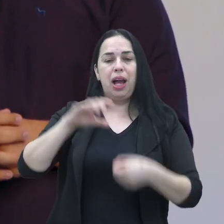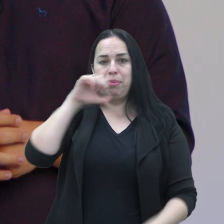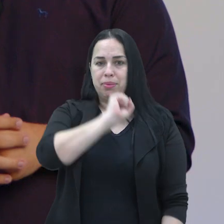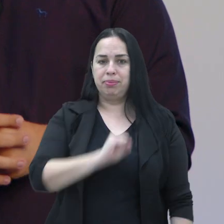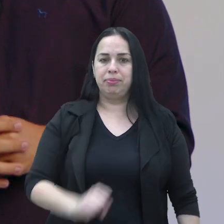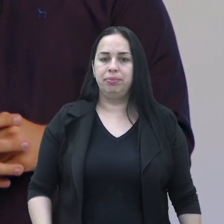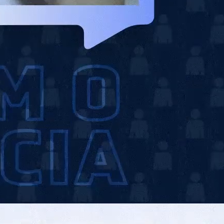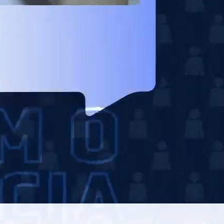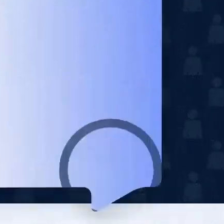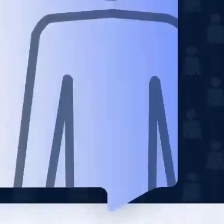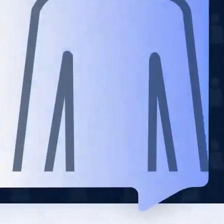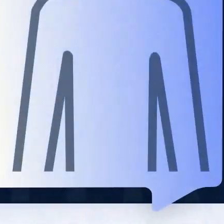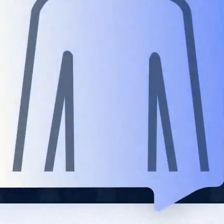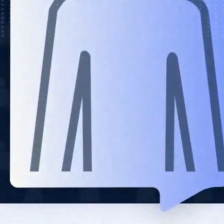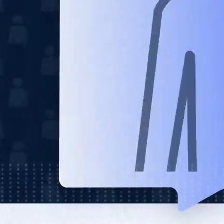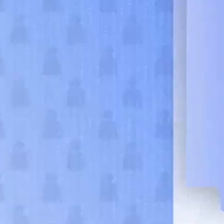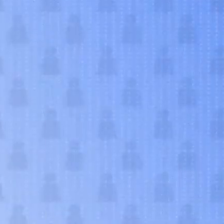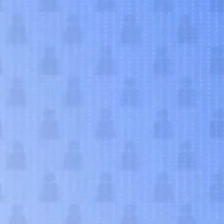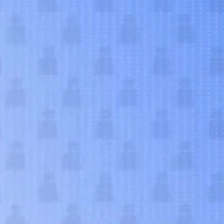nós voltamos.